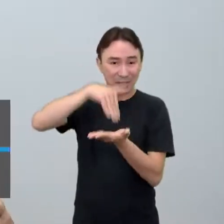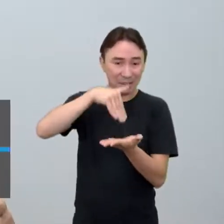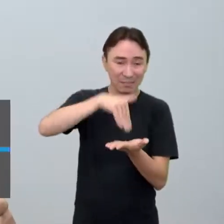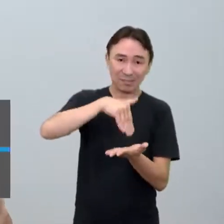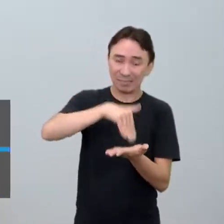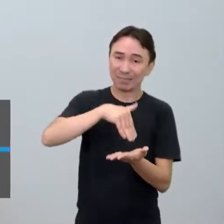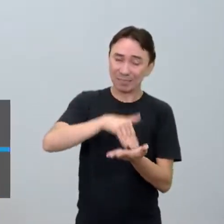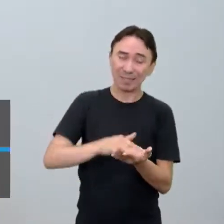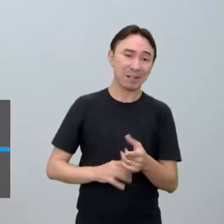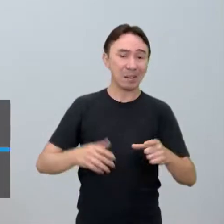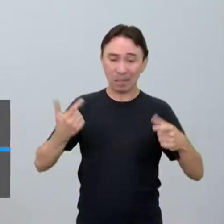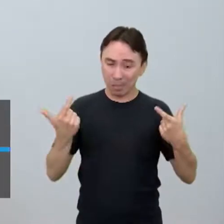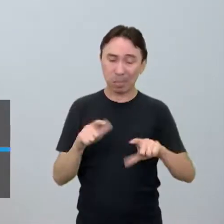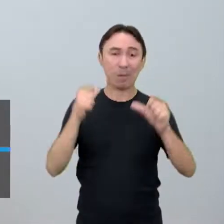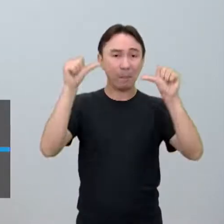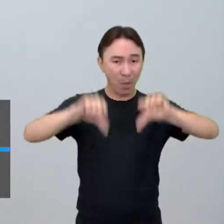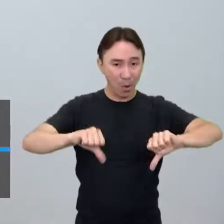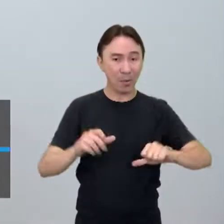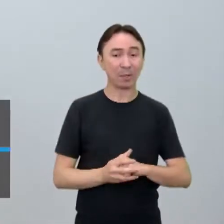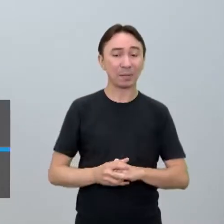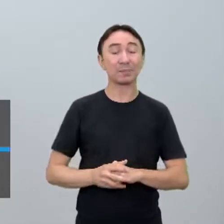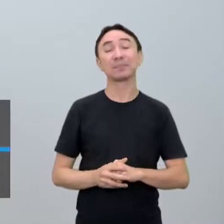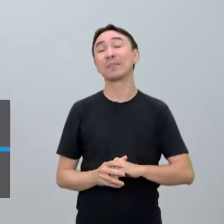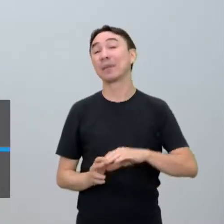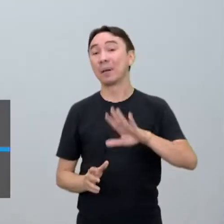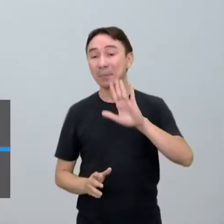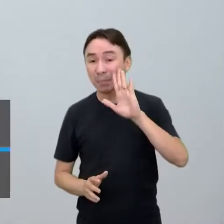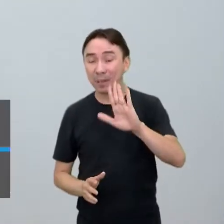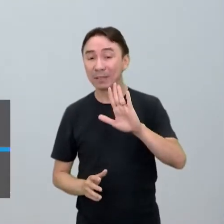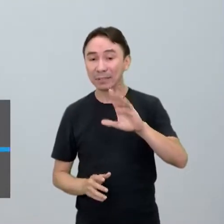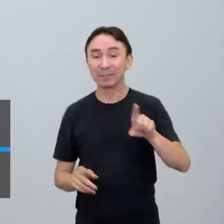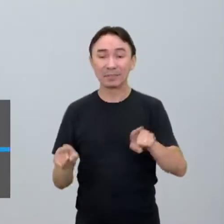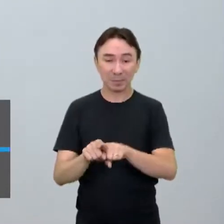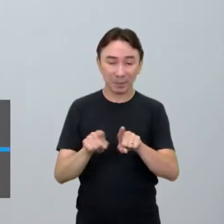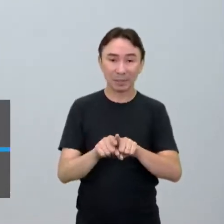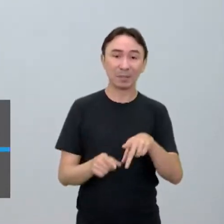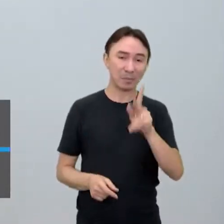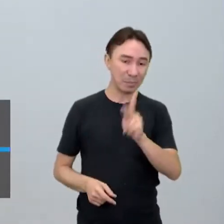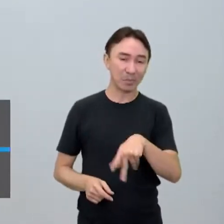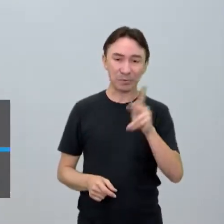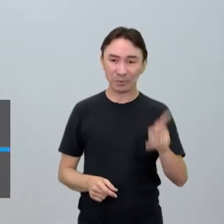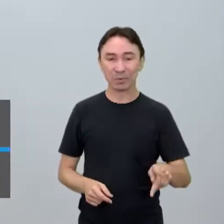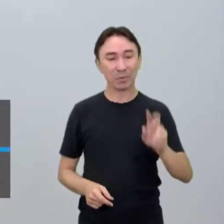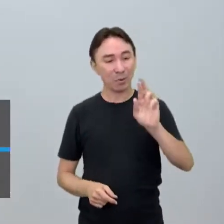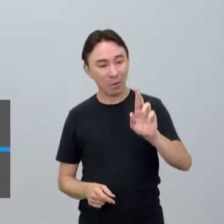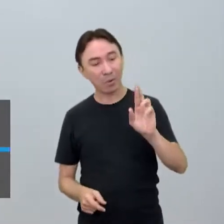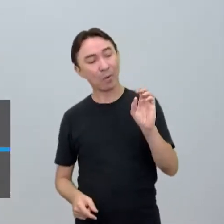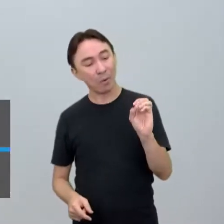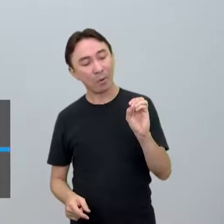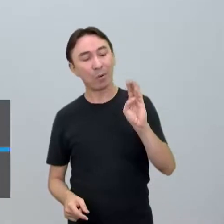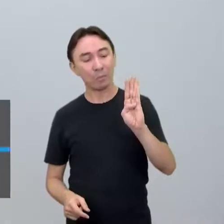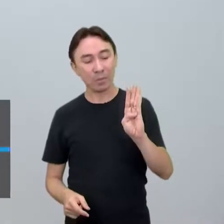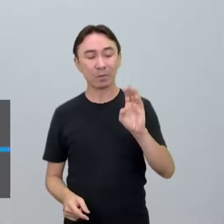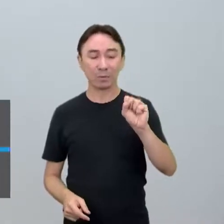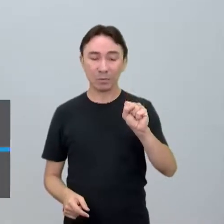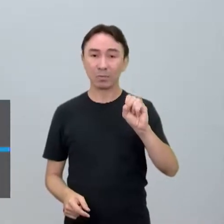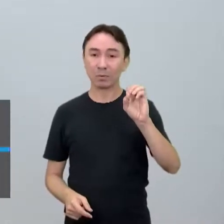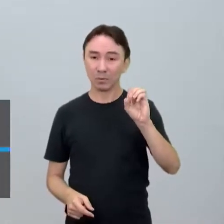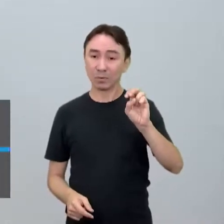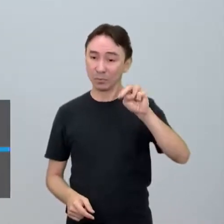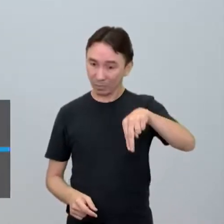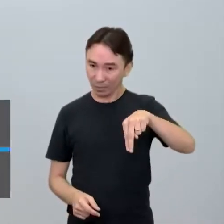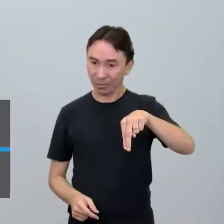social-democracia. E, fazendo uma ponte aqui, eu gosto de lembrar do professor Hobsbawm. Ah, sim. Quando ele diz o seguinte, isso é